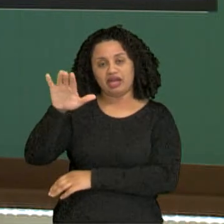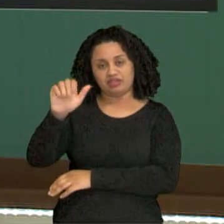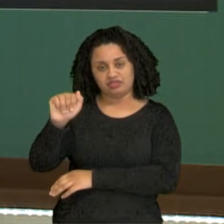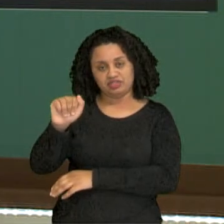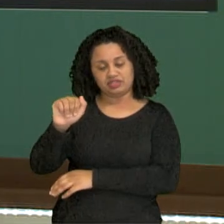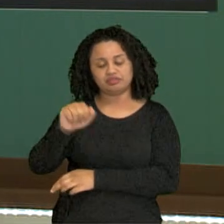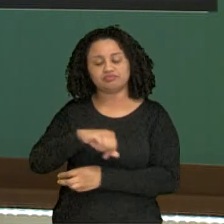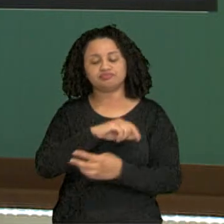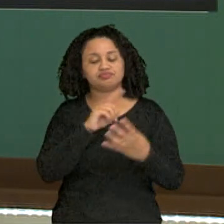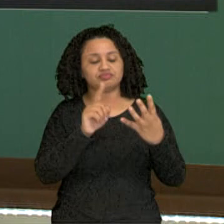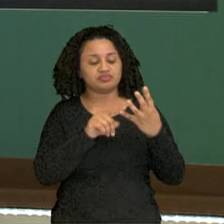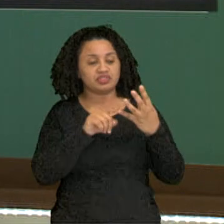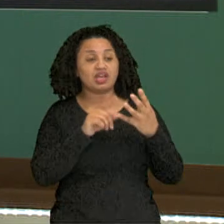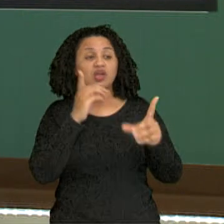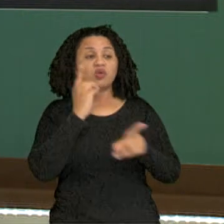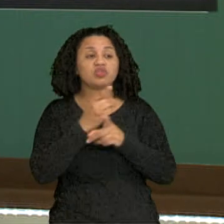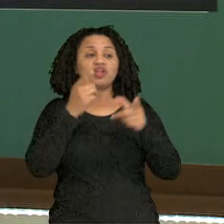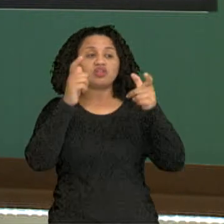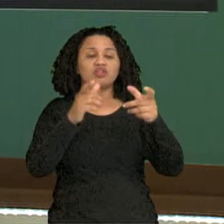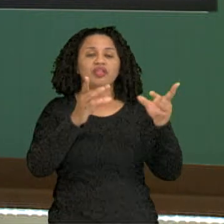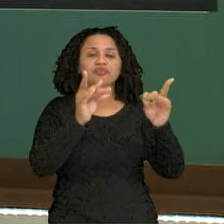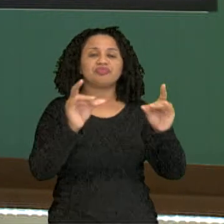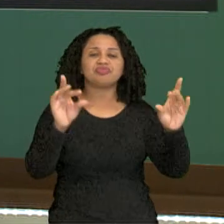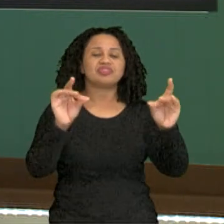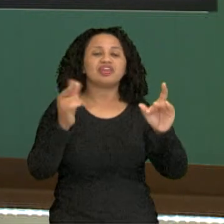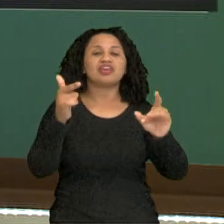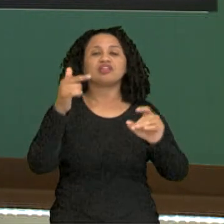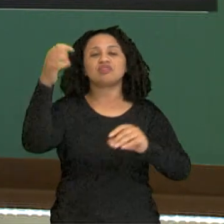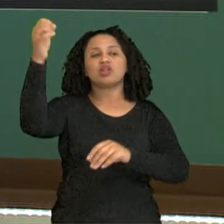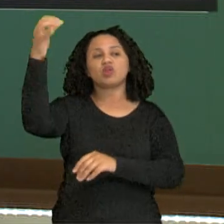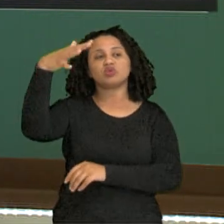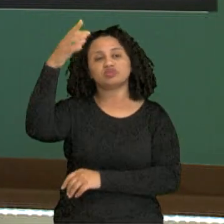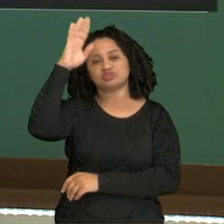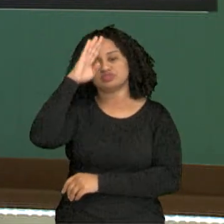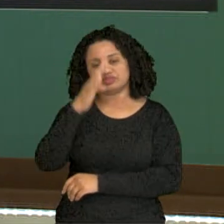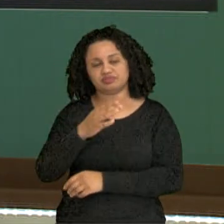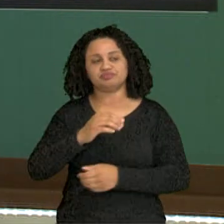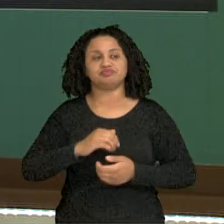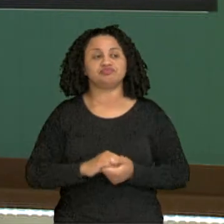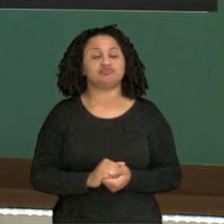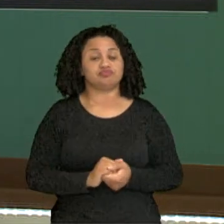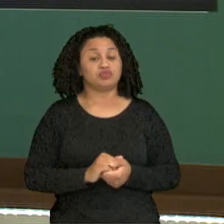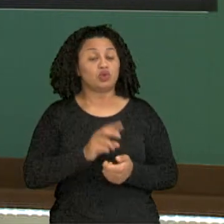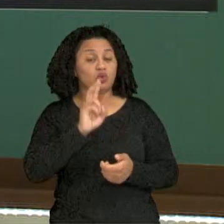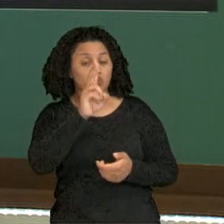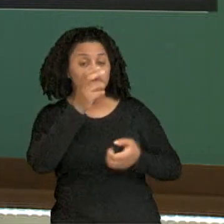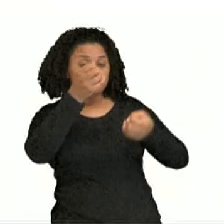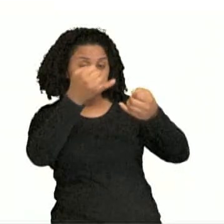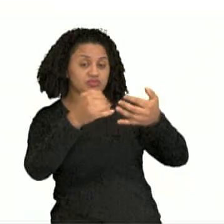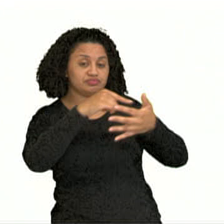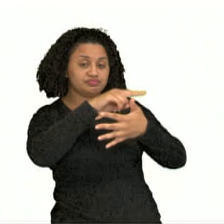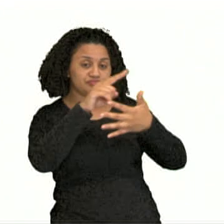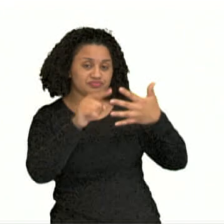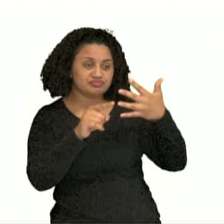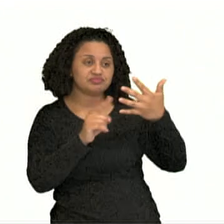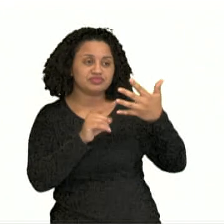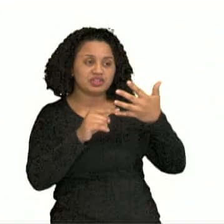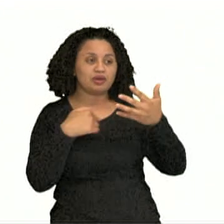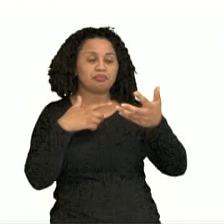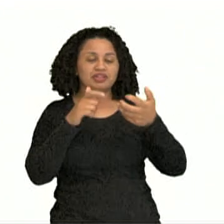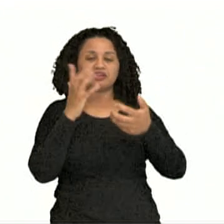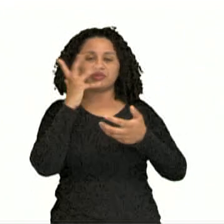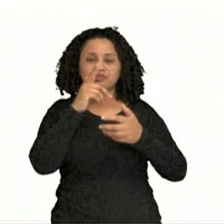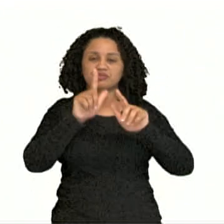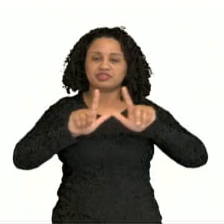locais úmidos e sombreados. Mais um pouquinho sobre as briófitas. Olha que linda essa